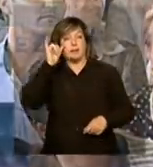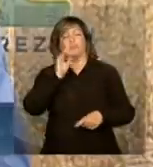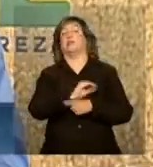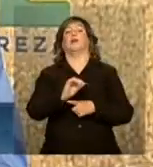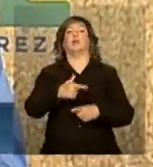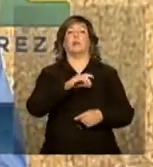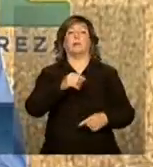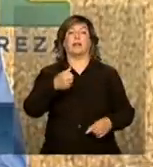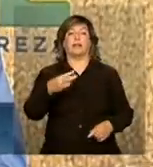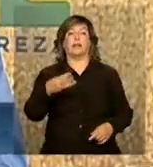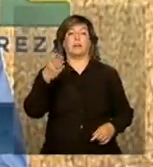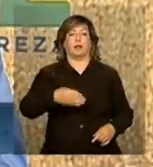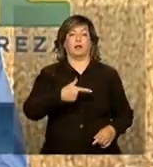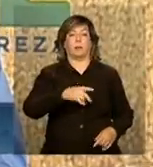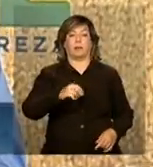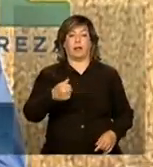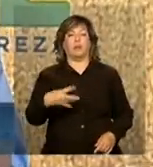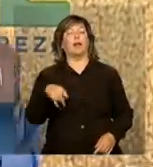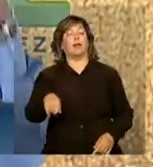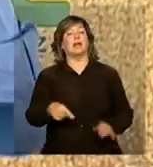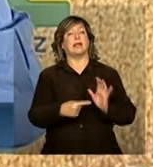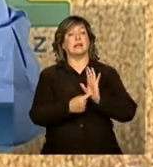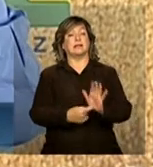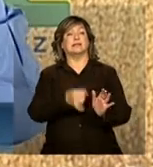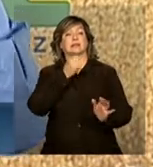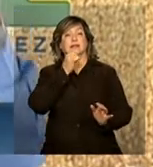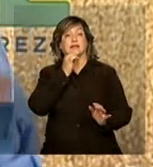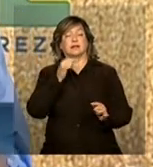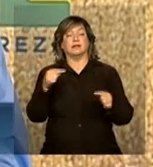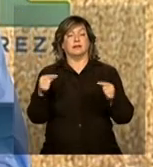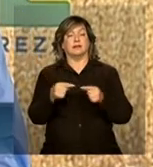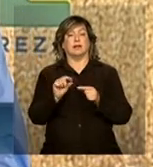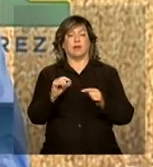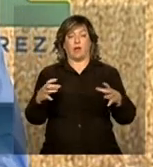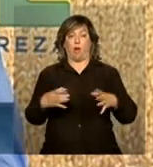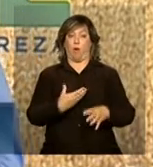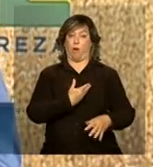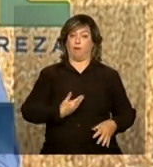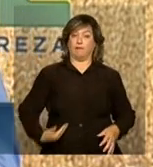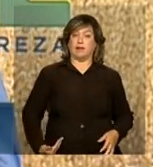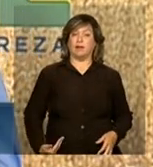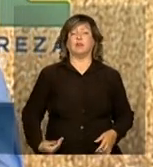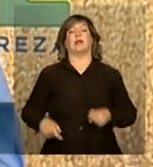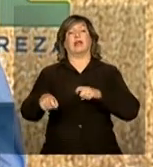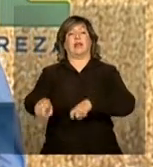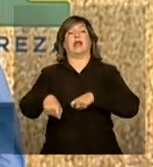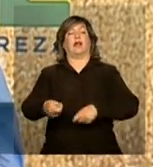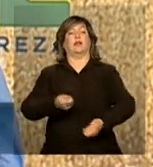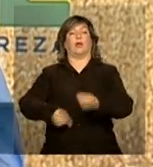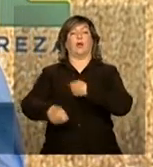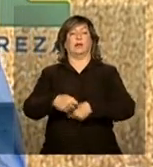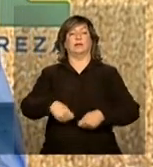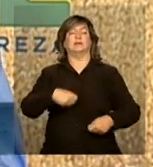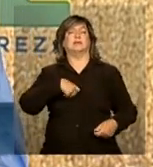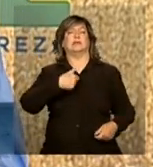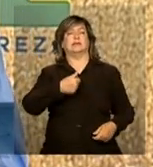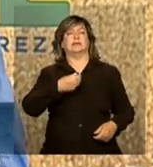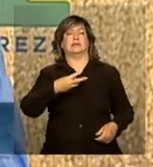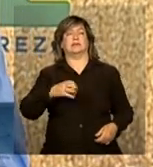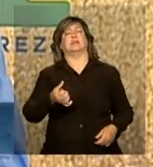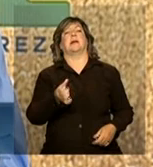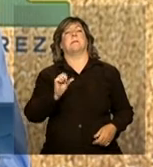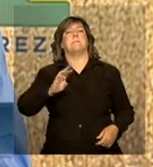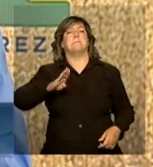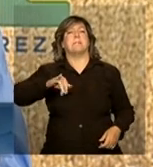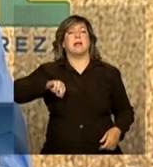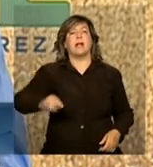2013-2014 é um exemplo da sintonia entre governo e agronegócio. Dos 136 bilhões de reais colocados à disposição